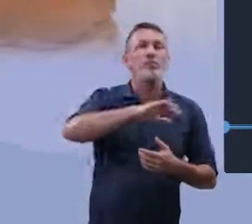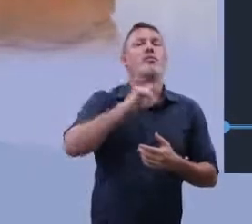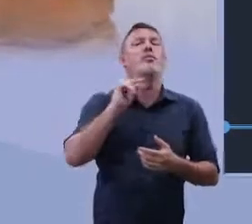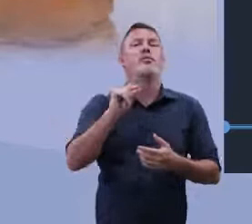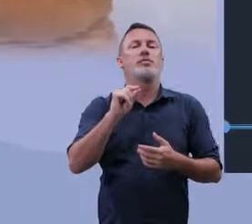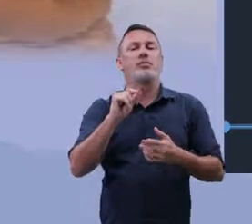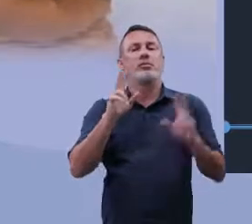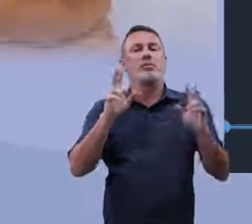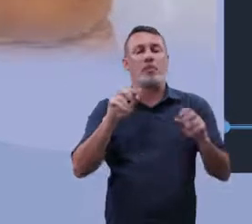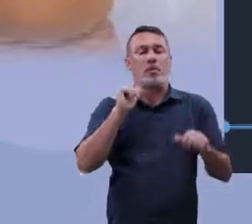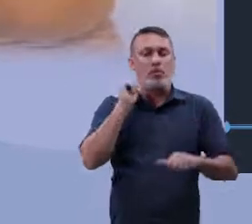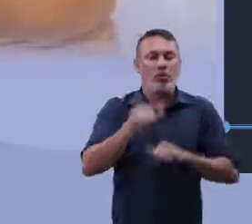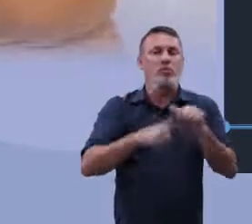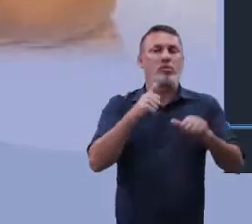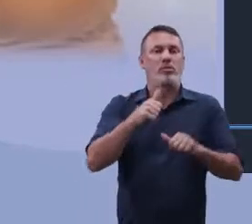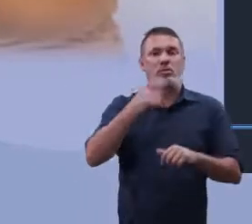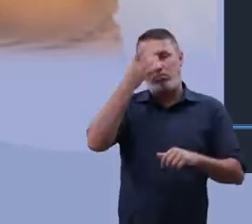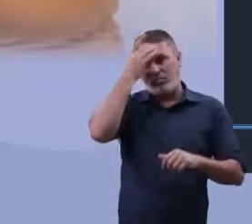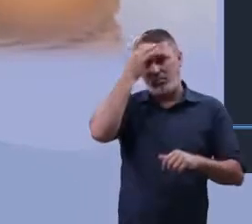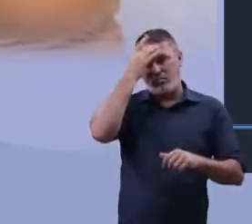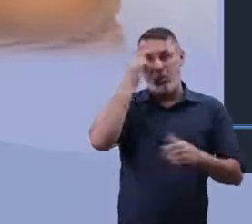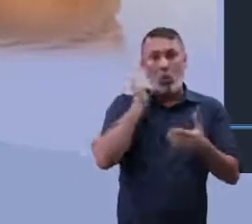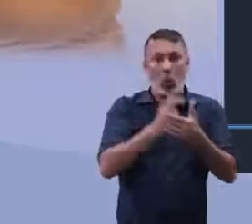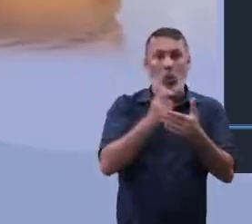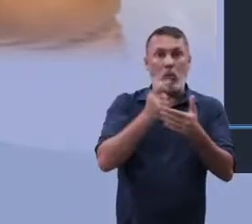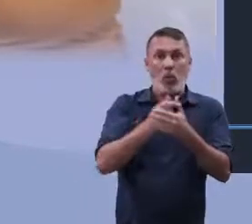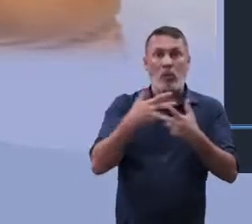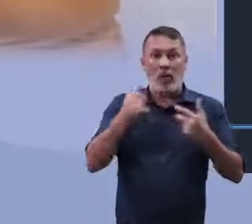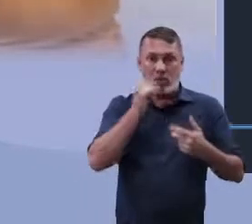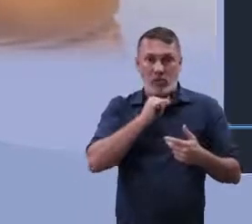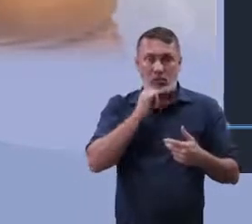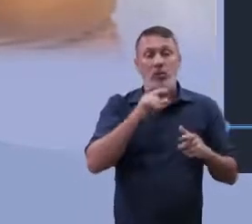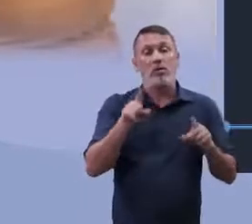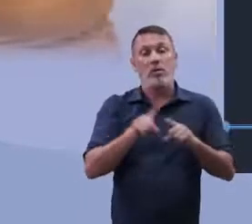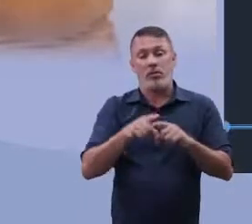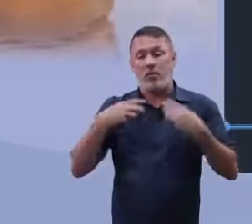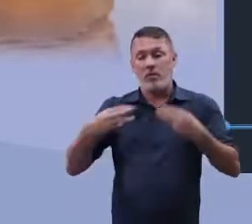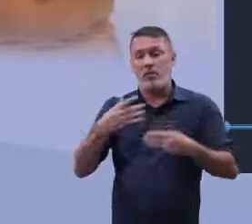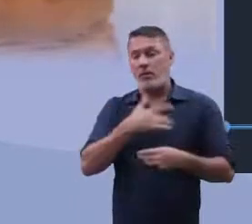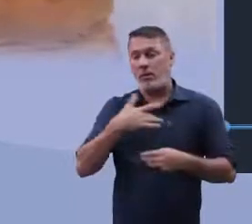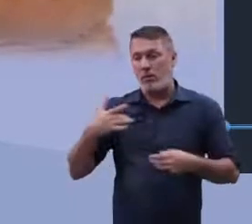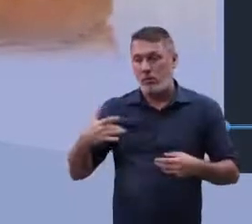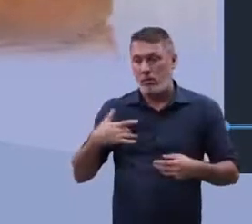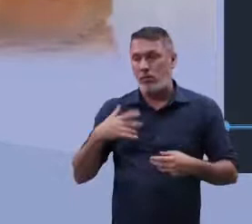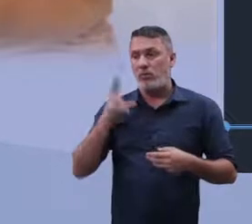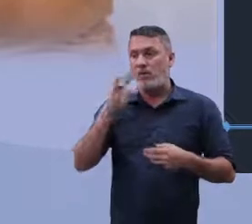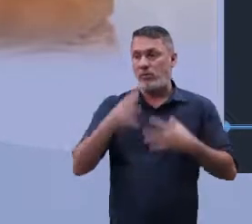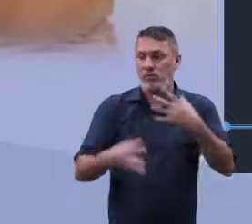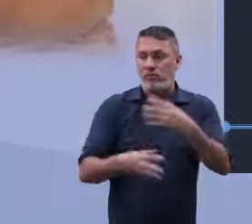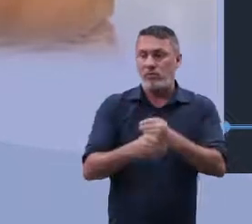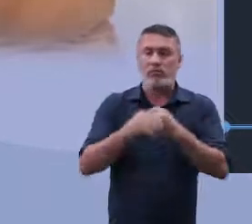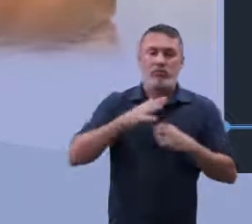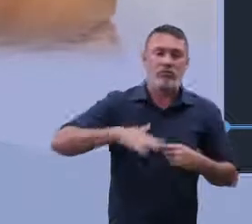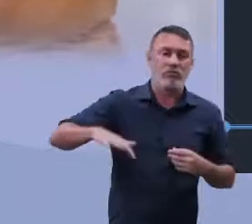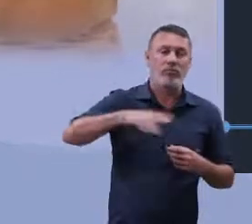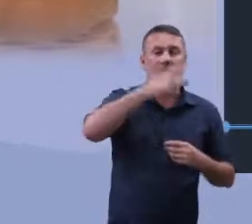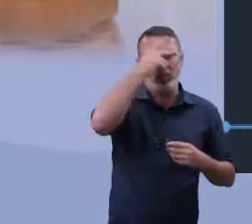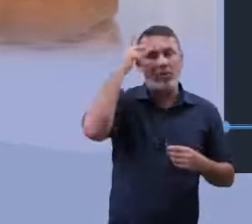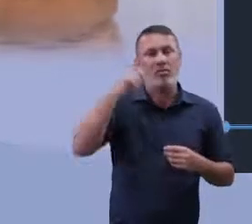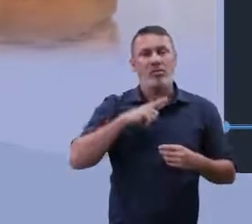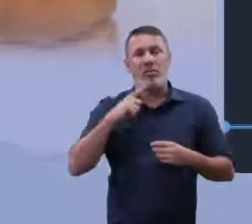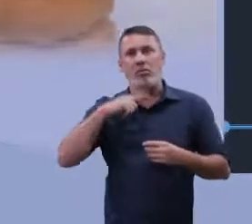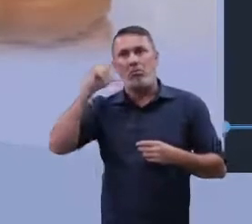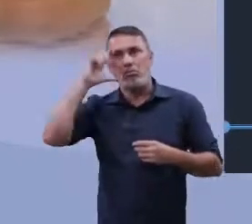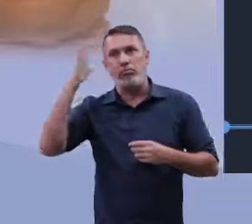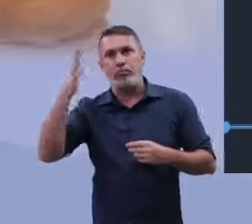nessa ideia de mudança desse pensamento consumista e como que o Ministério da Saúde pode trabalhar, principalmente para aquelas